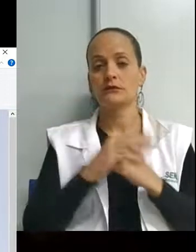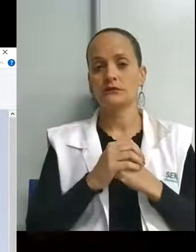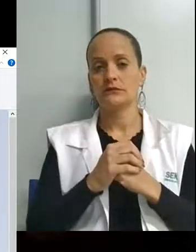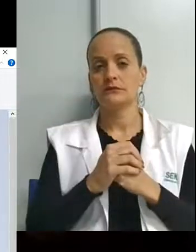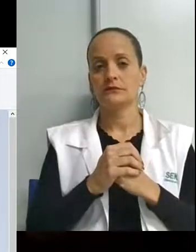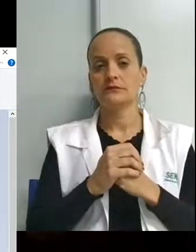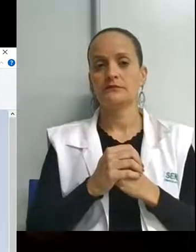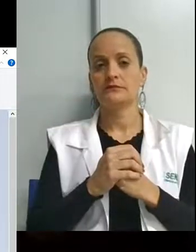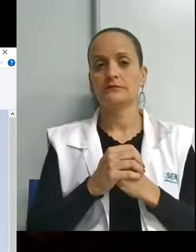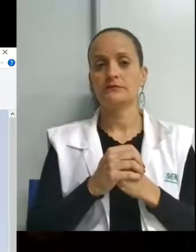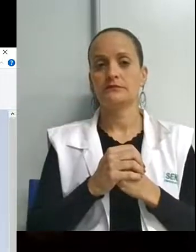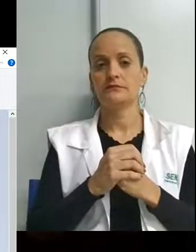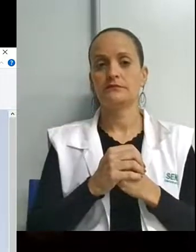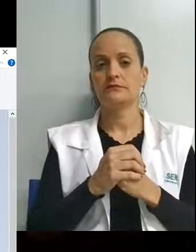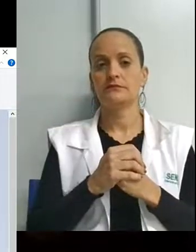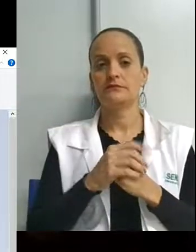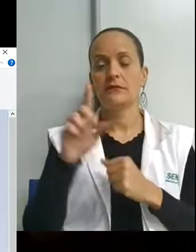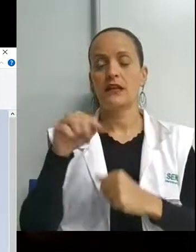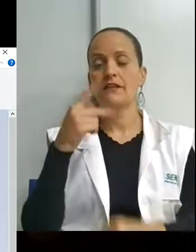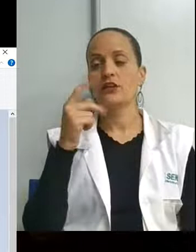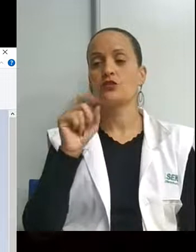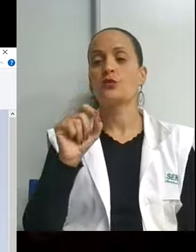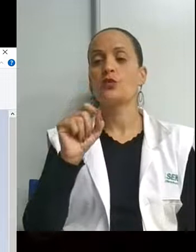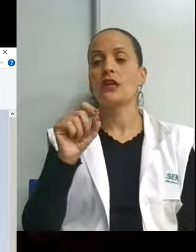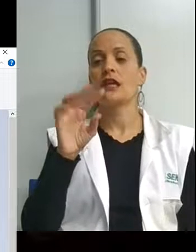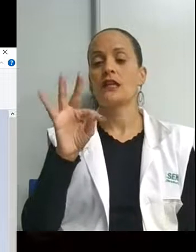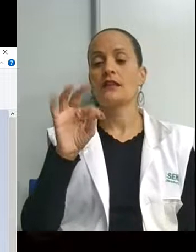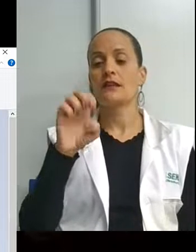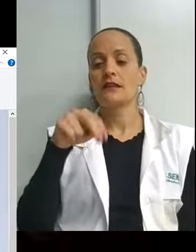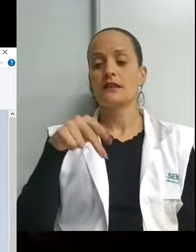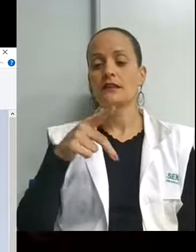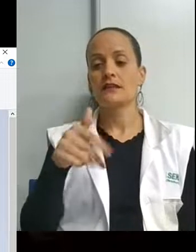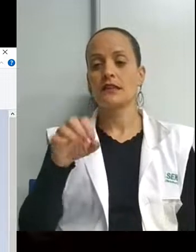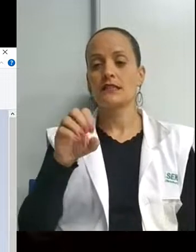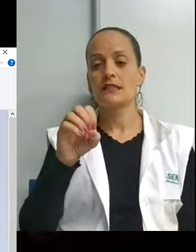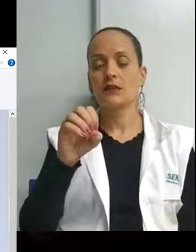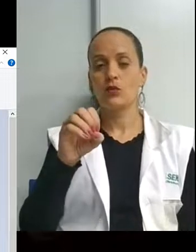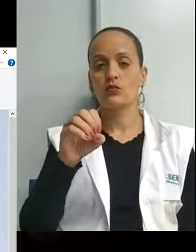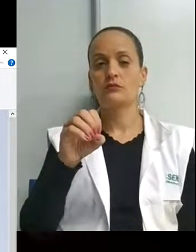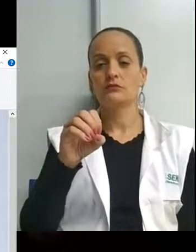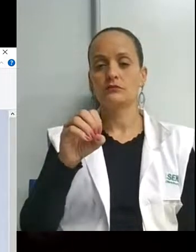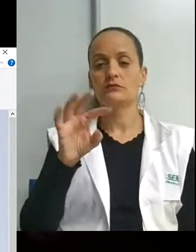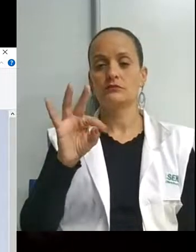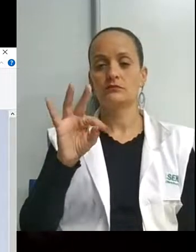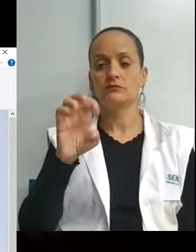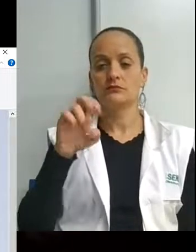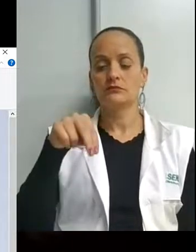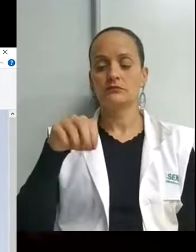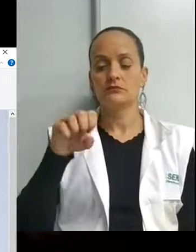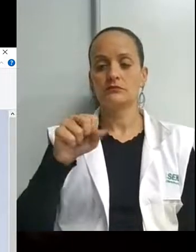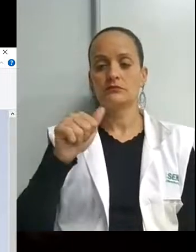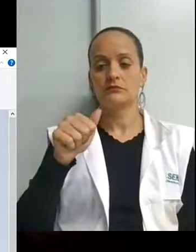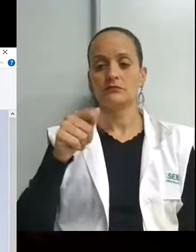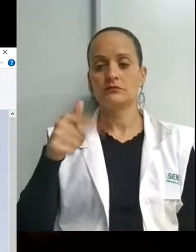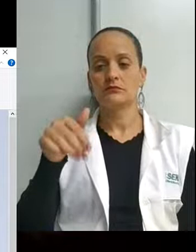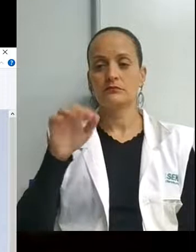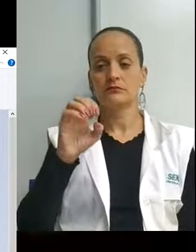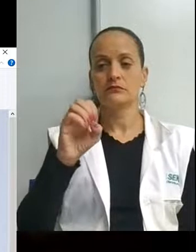É a tensão elétrica. Eu vou aqui marcar de vermelho. Essa aqui, ó, é quem? É o V,